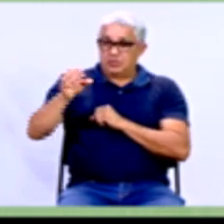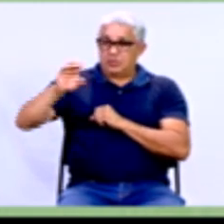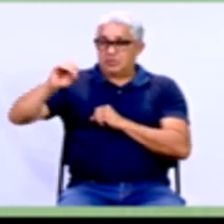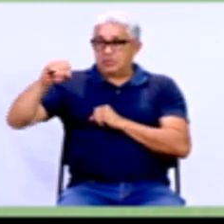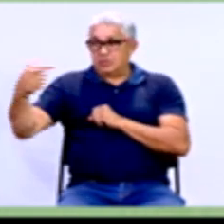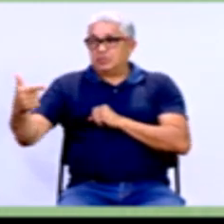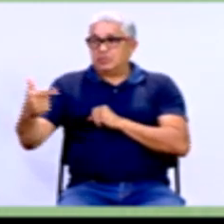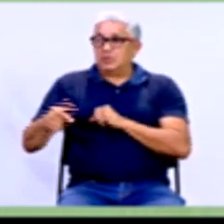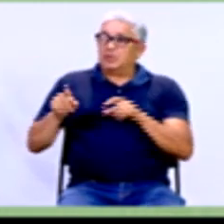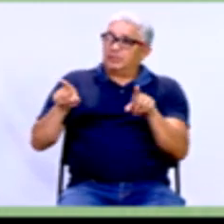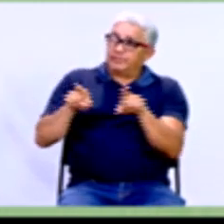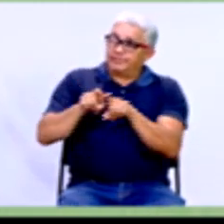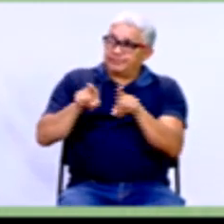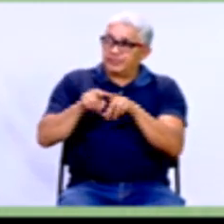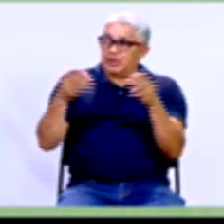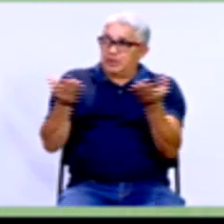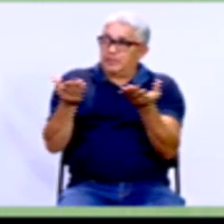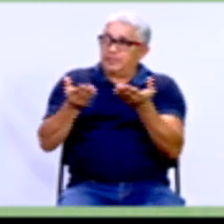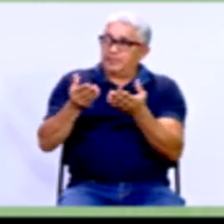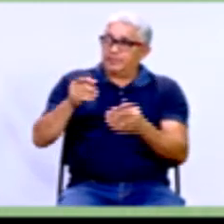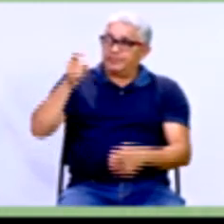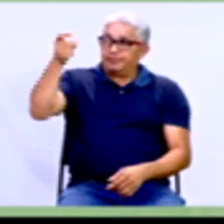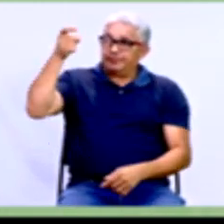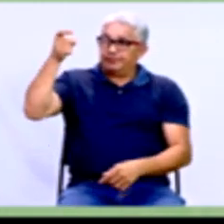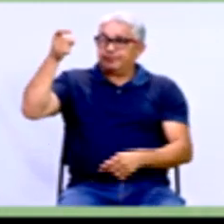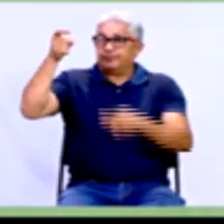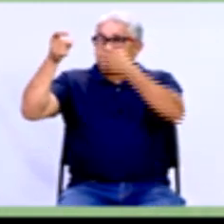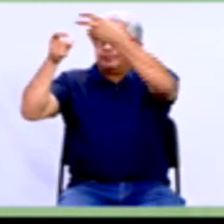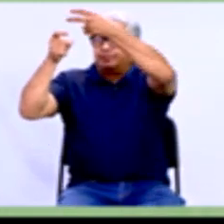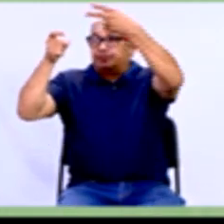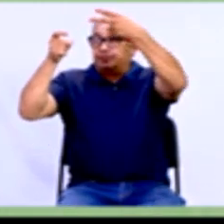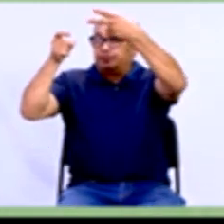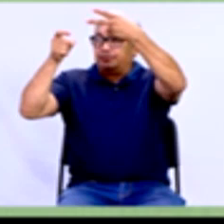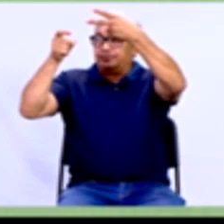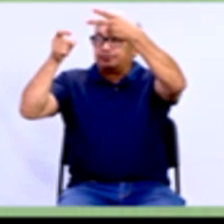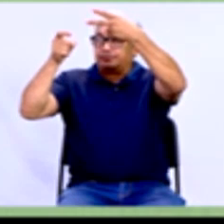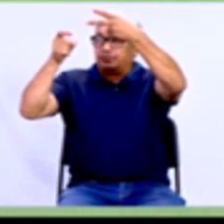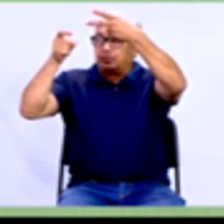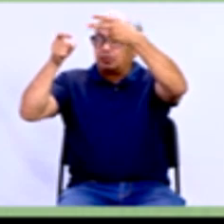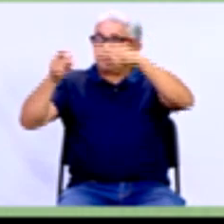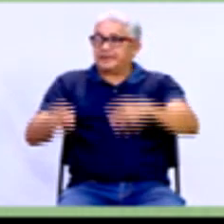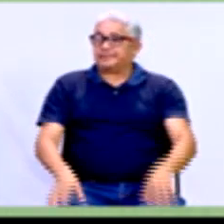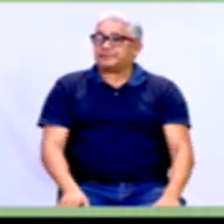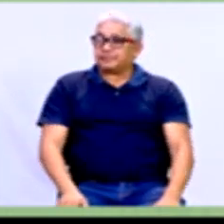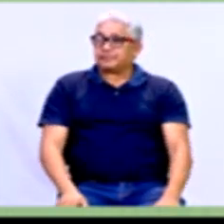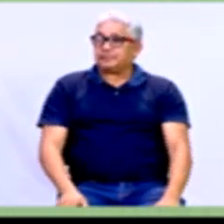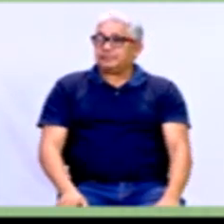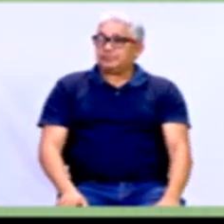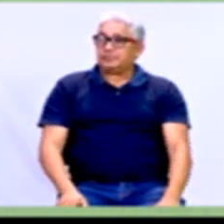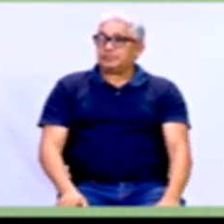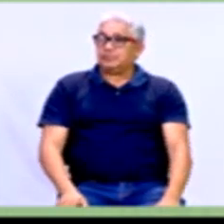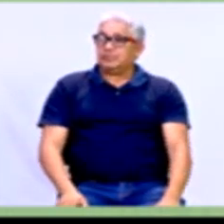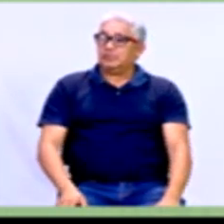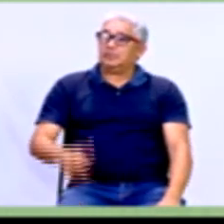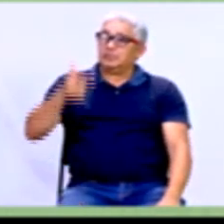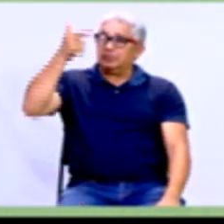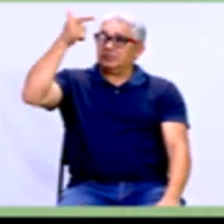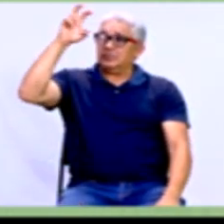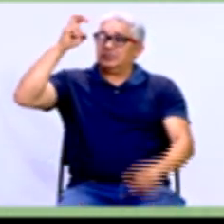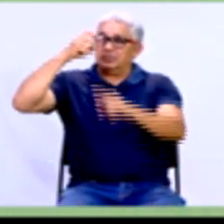x elevado ao quadrado. Nada mais é que pegar esses valores de x e elevar ao quadrado. 25 vezes